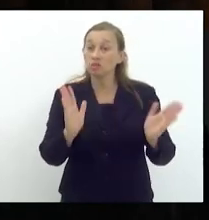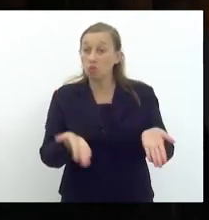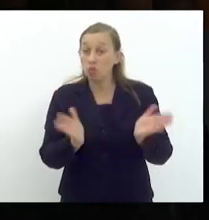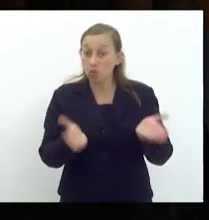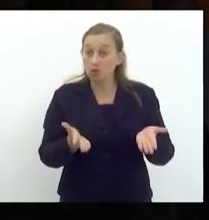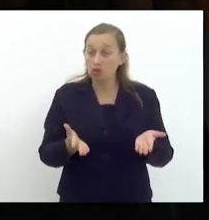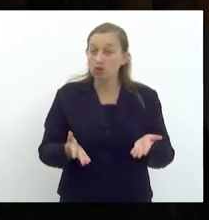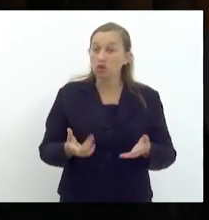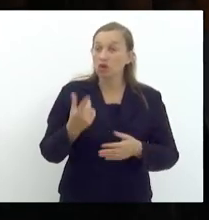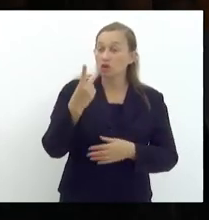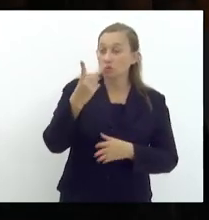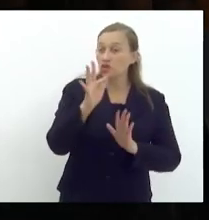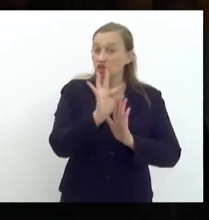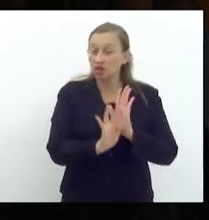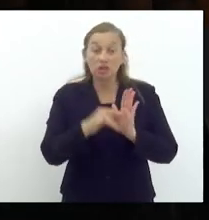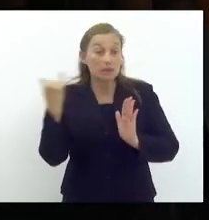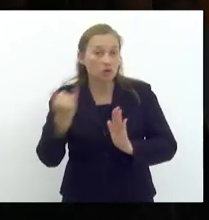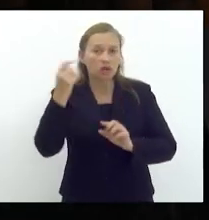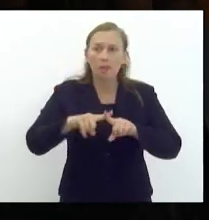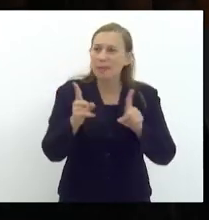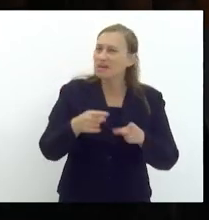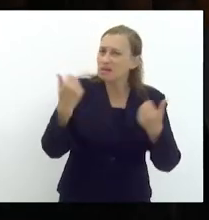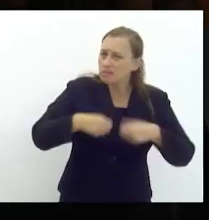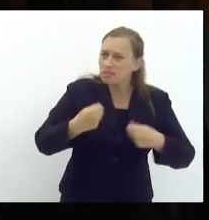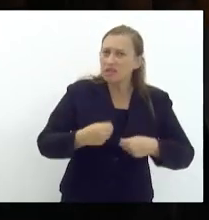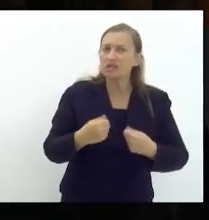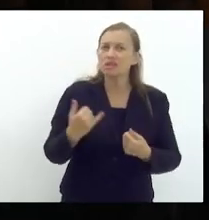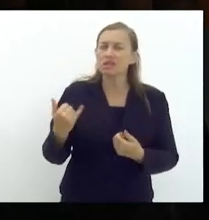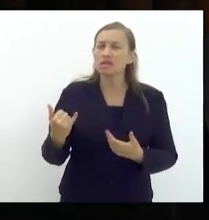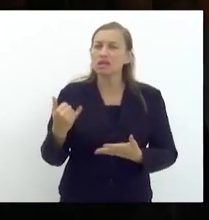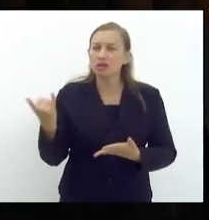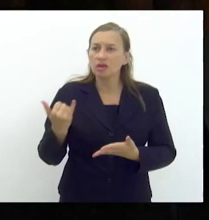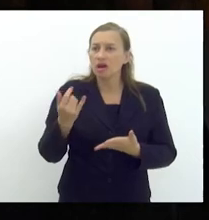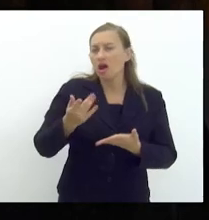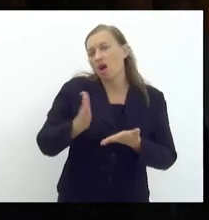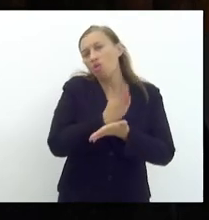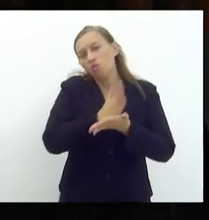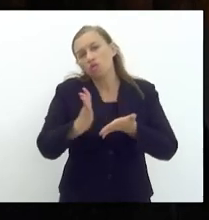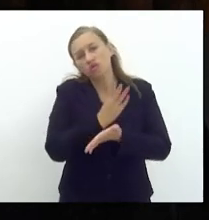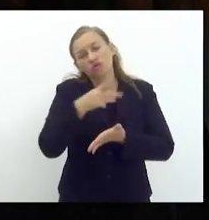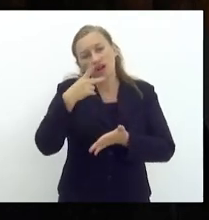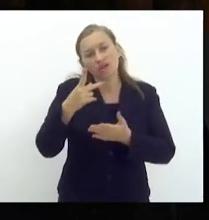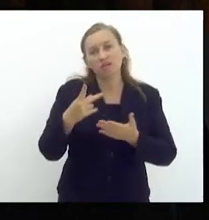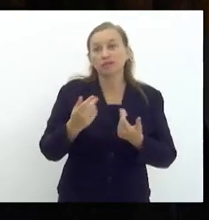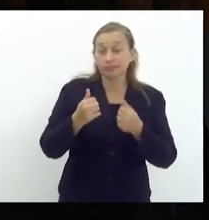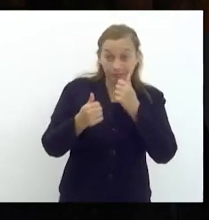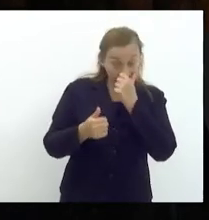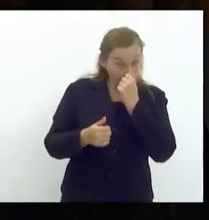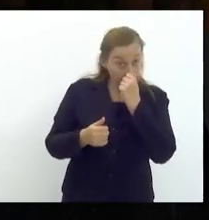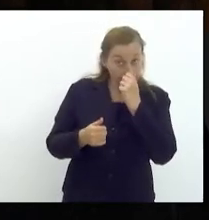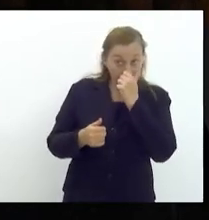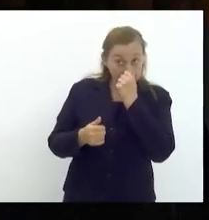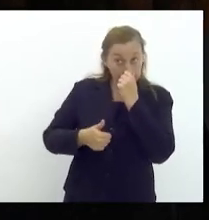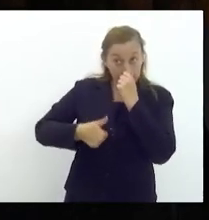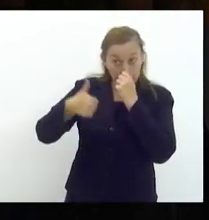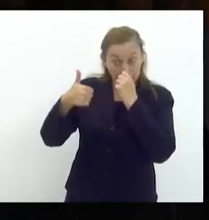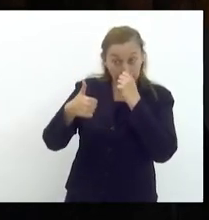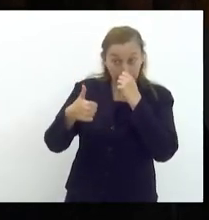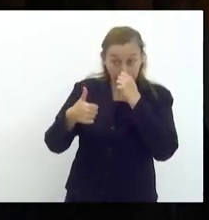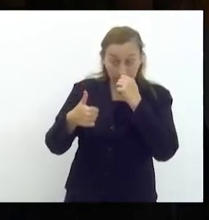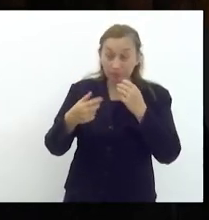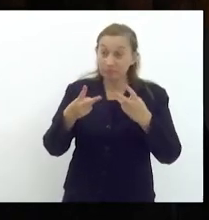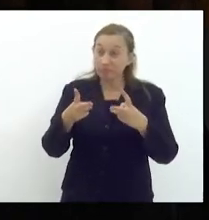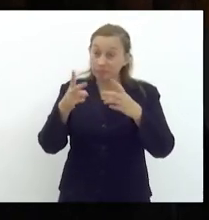dois textos importantes mas é necessário fazer algumas ponderações senhor presidente em primeiro lugar percebo muito mais vaidade